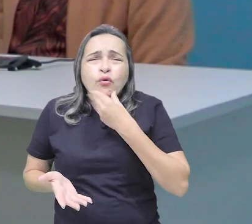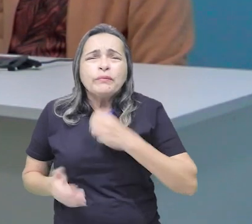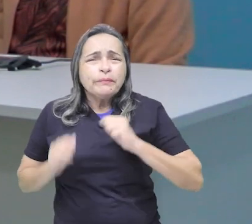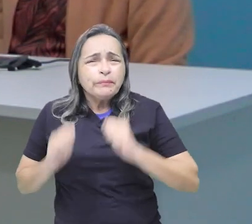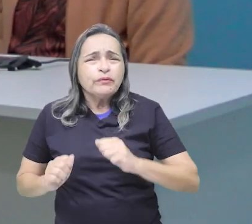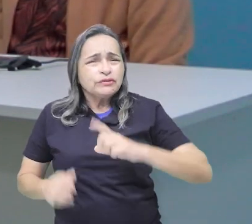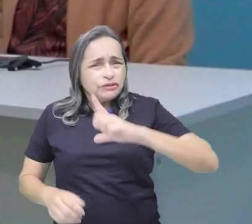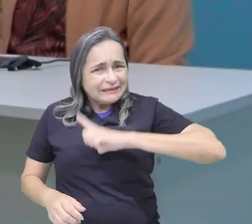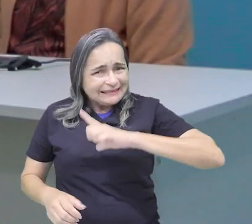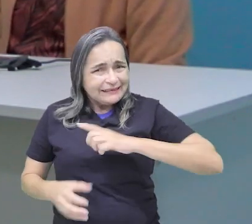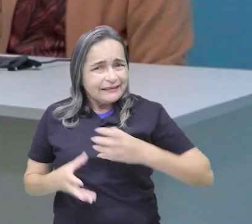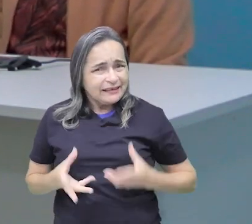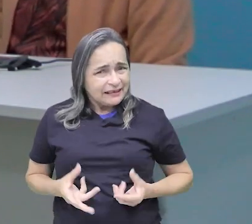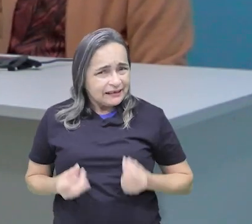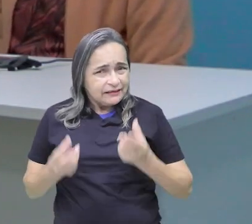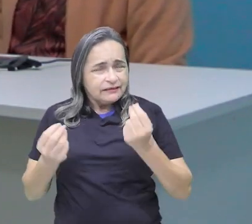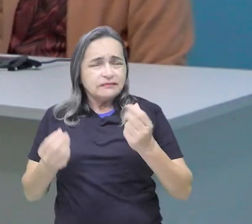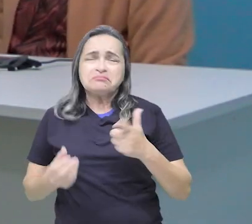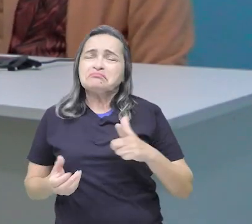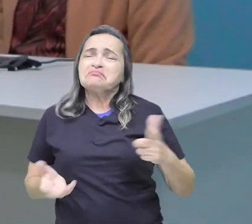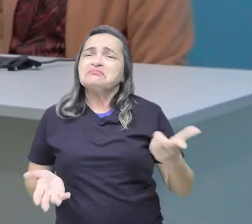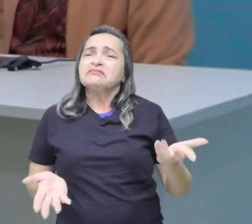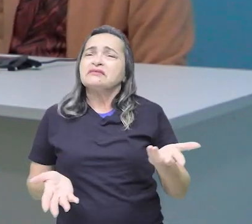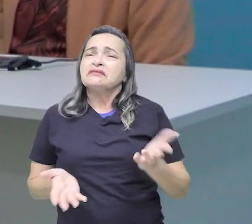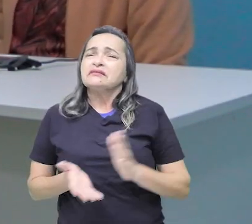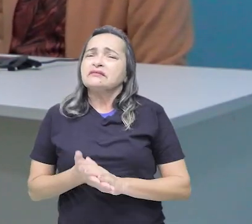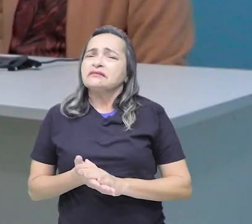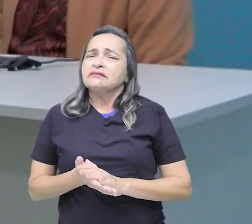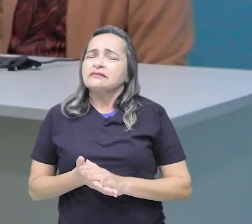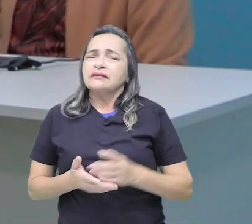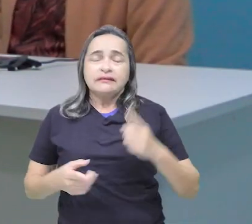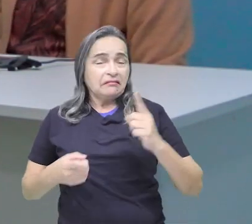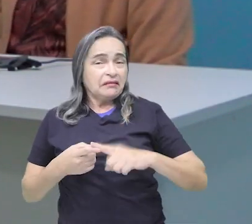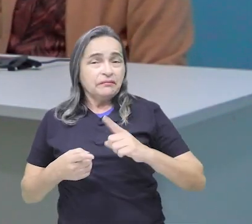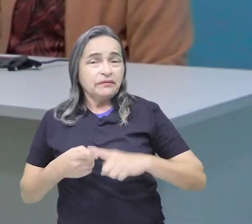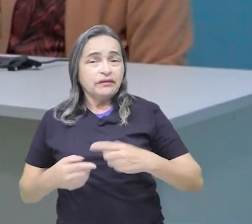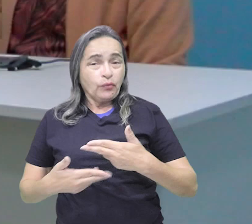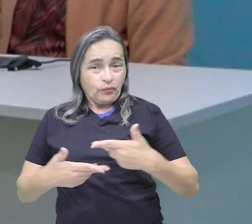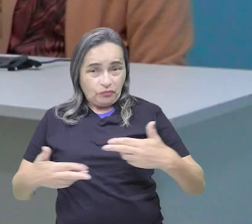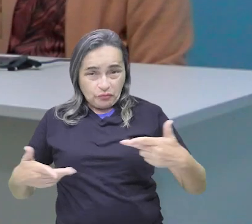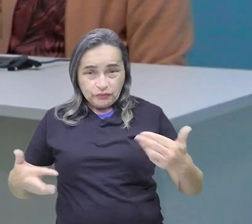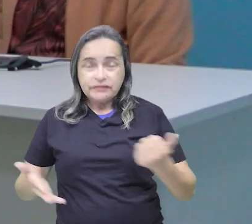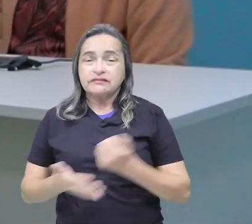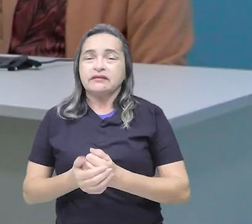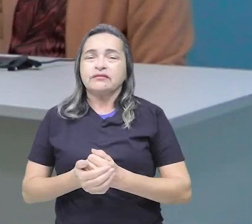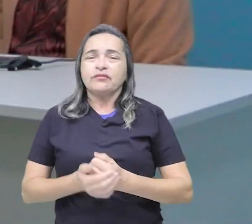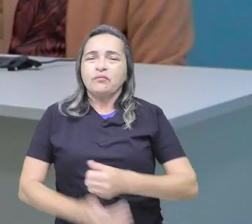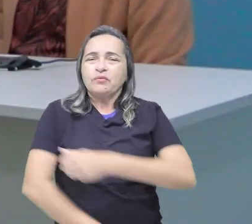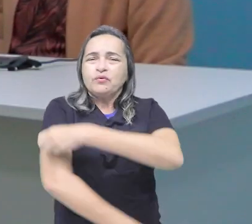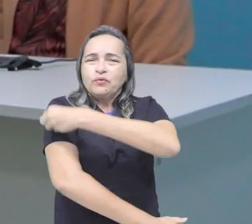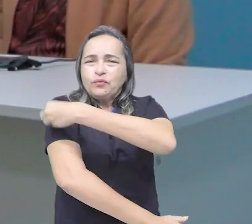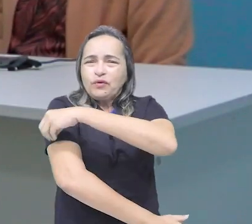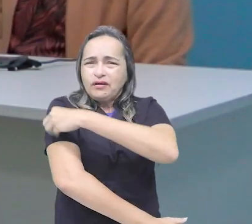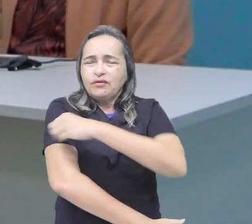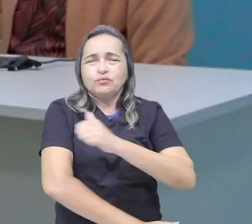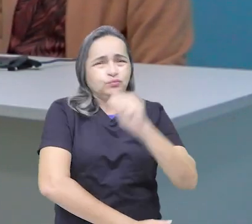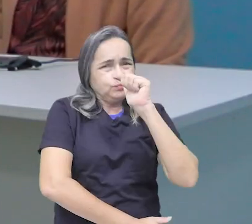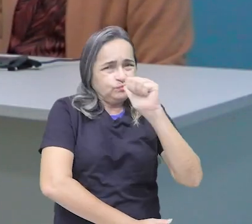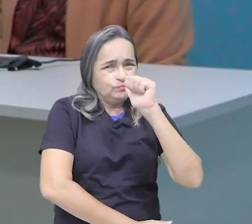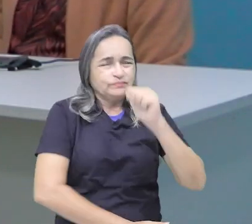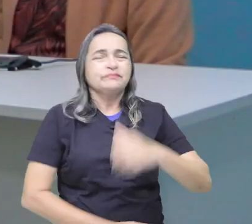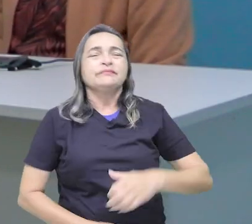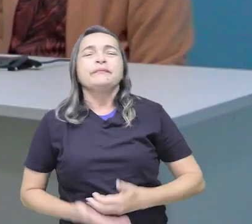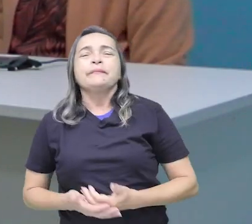outras interferências, como cigarro, bebida, as exposições que nós já falamos anteriormente, e que possa estar